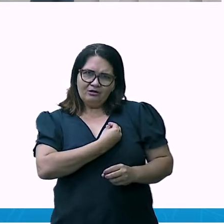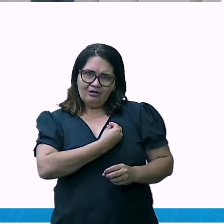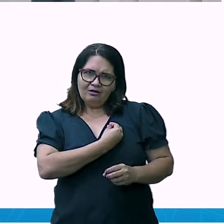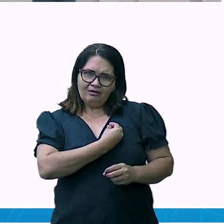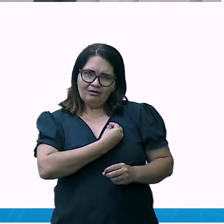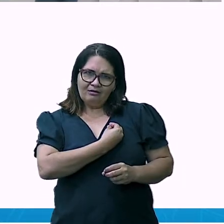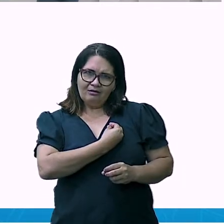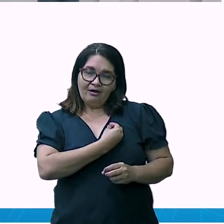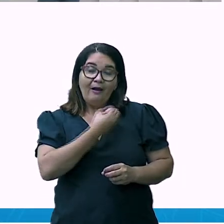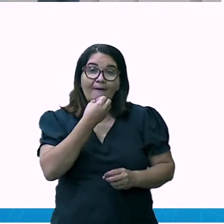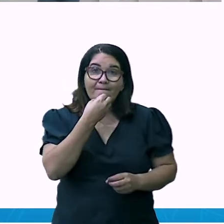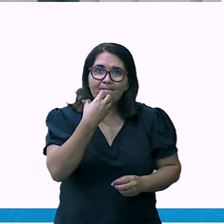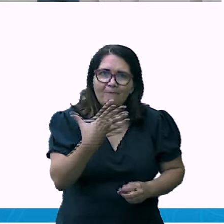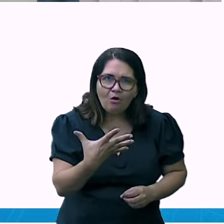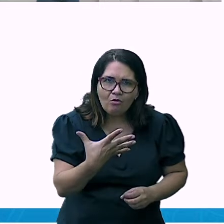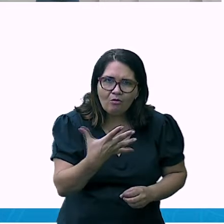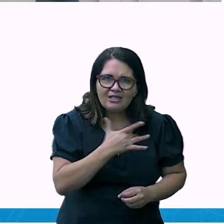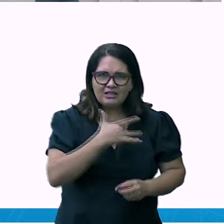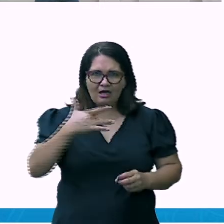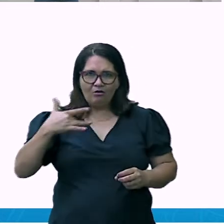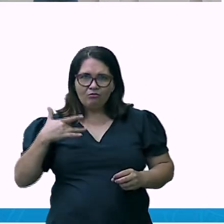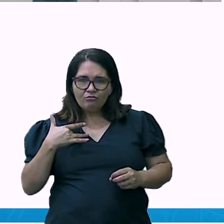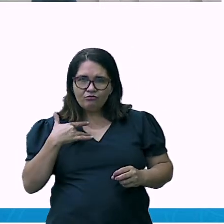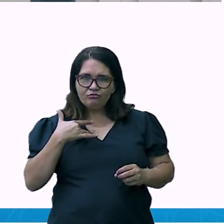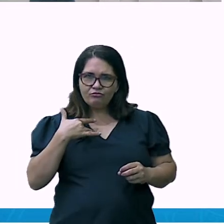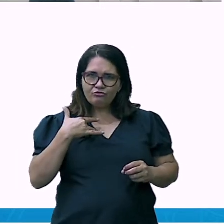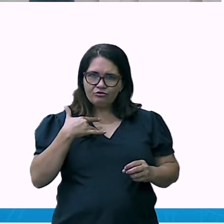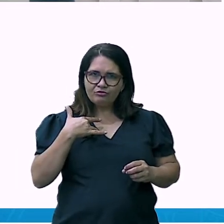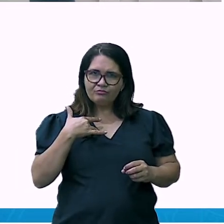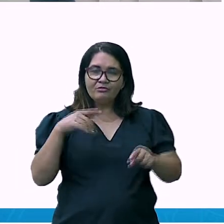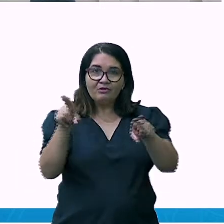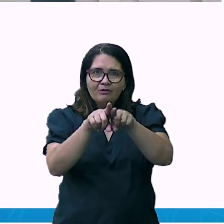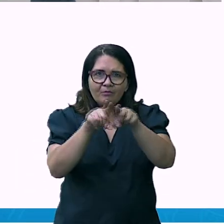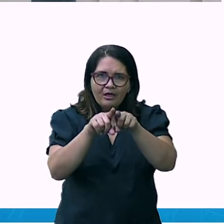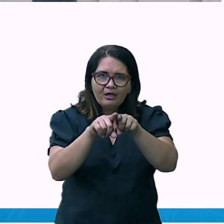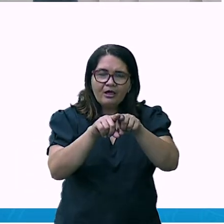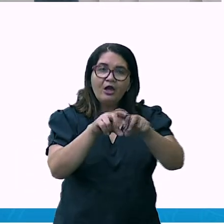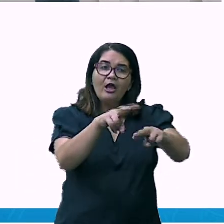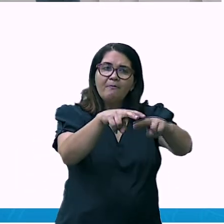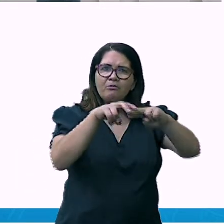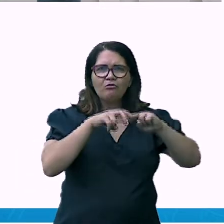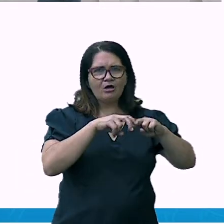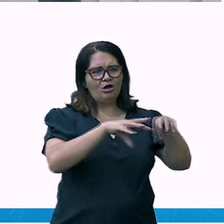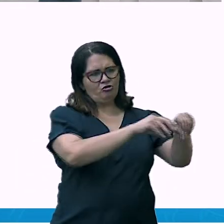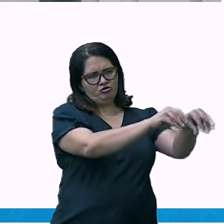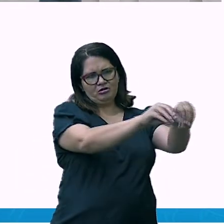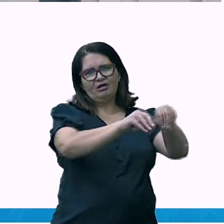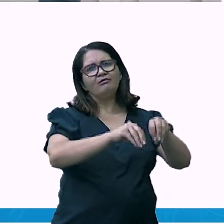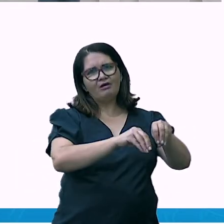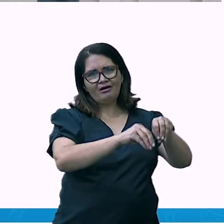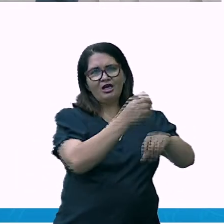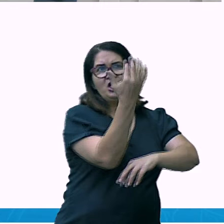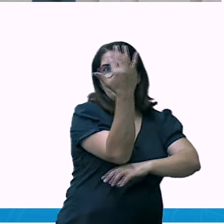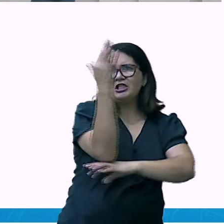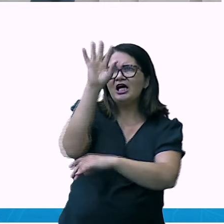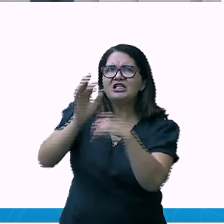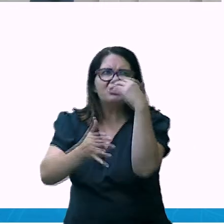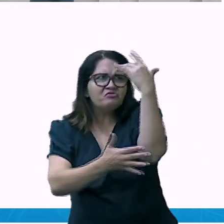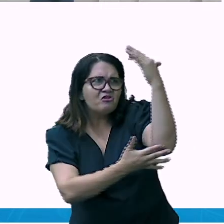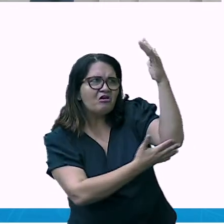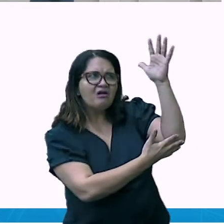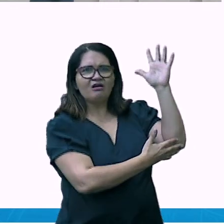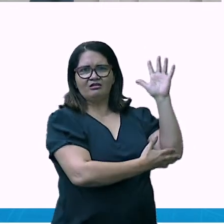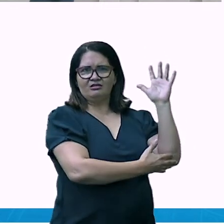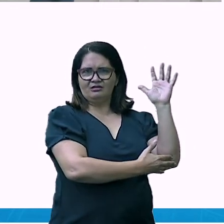da terra. Na B, eu estou perguntando, em sua opinião, o povo brasileiro